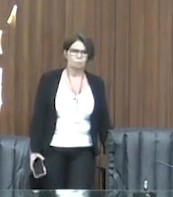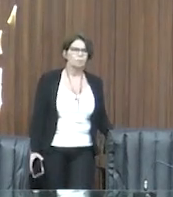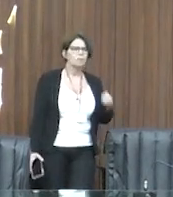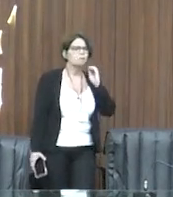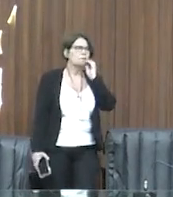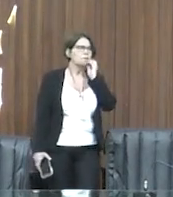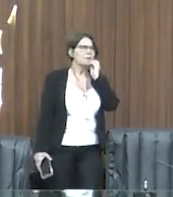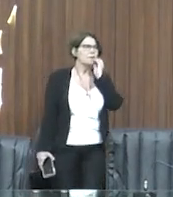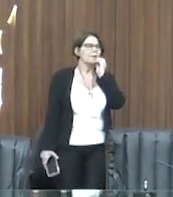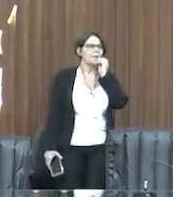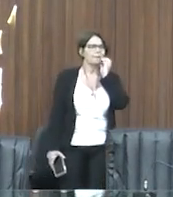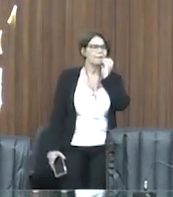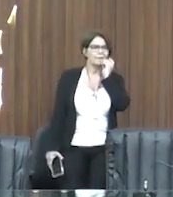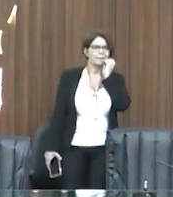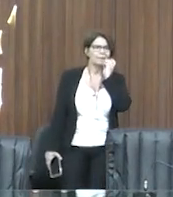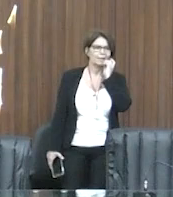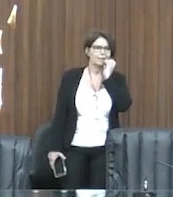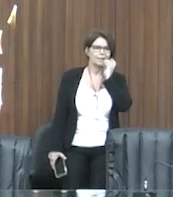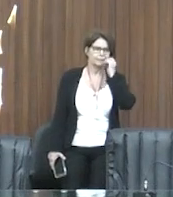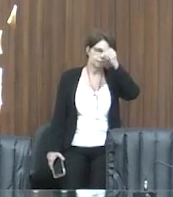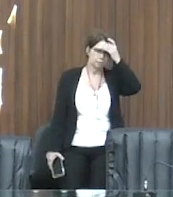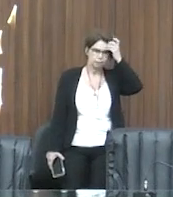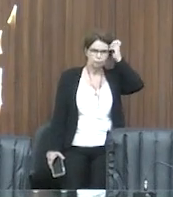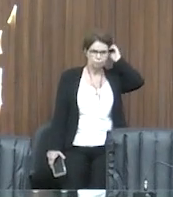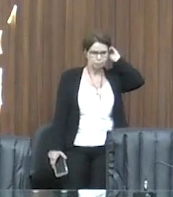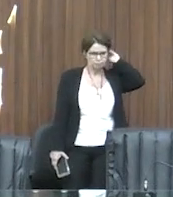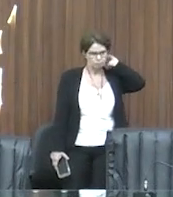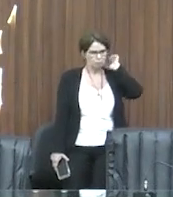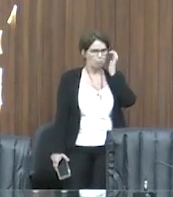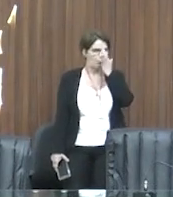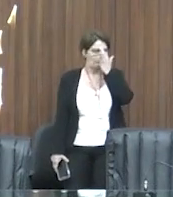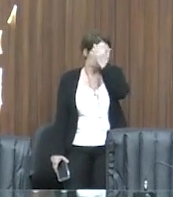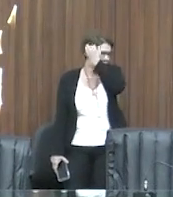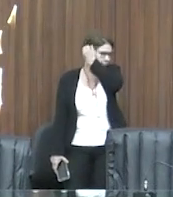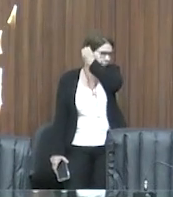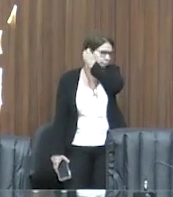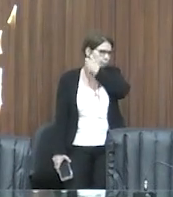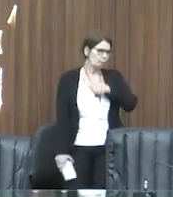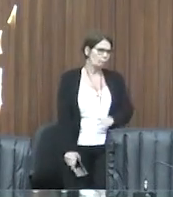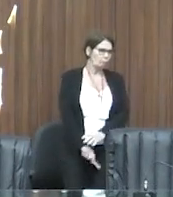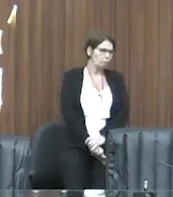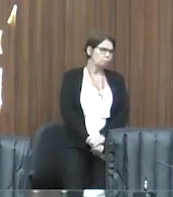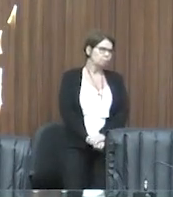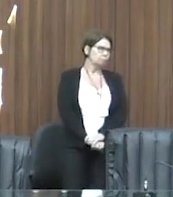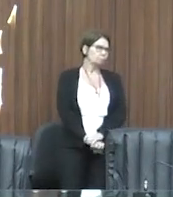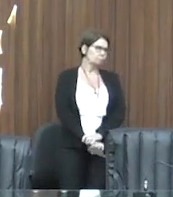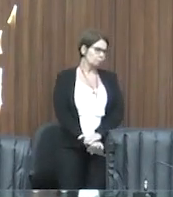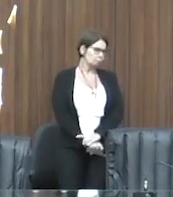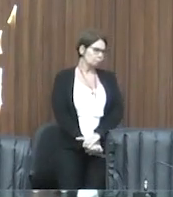Questão de ordem, deputado João Luiz. Senhor presidente, questão de ordem é para